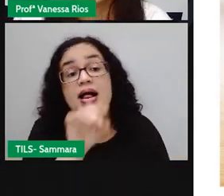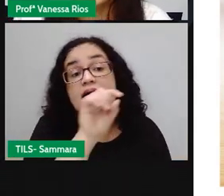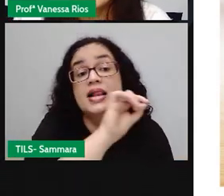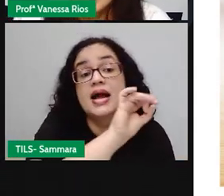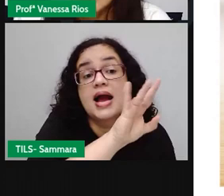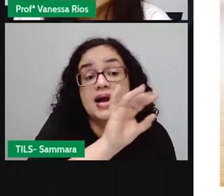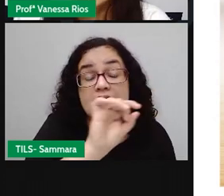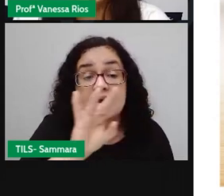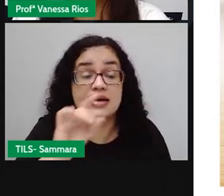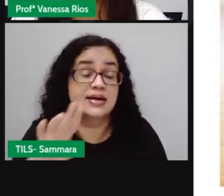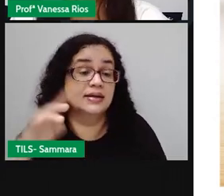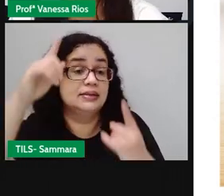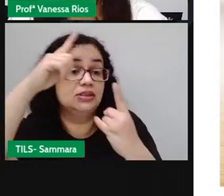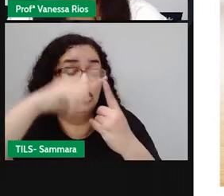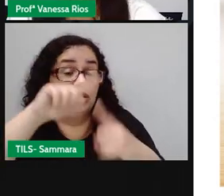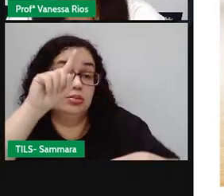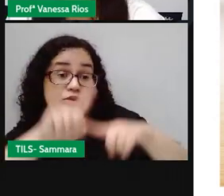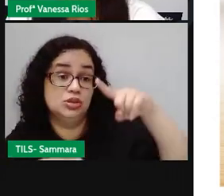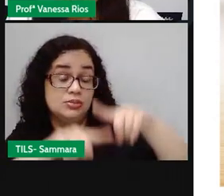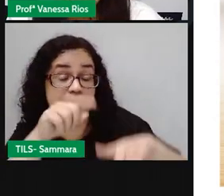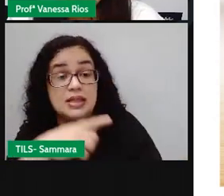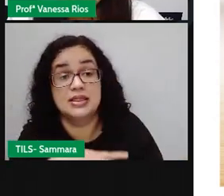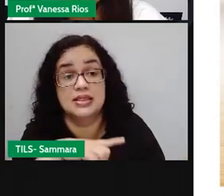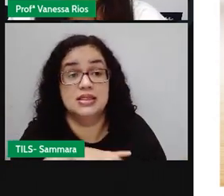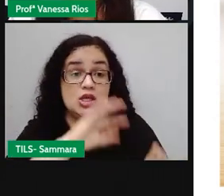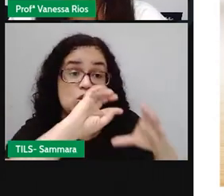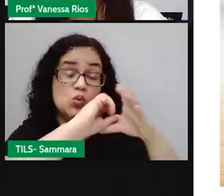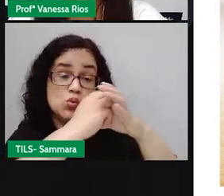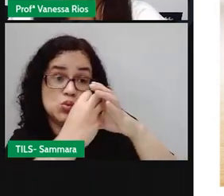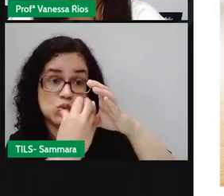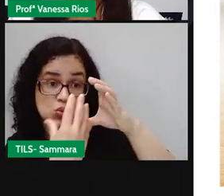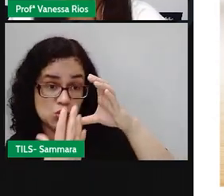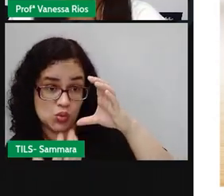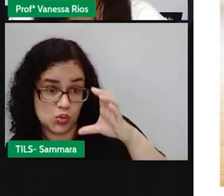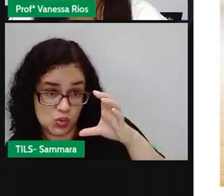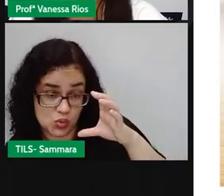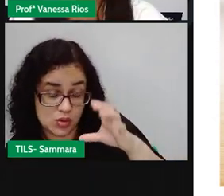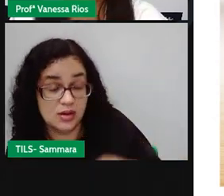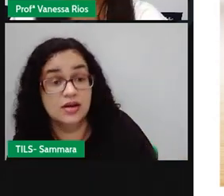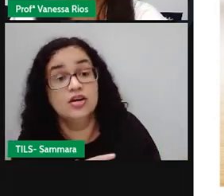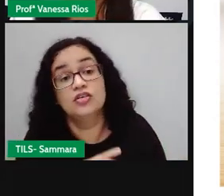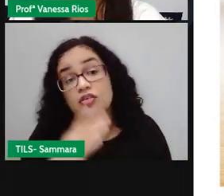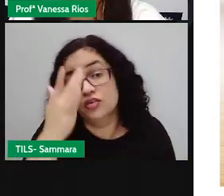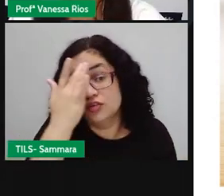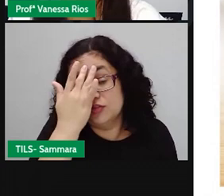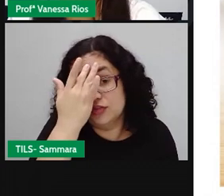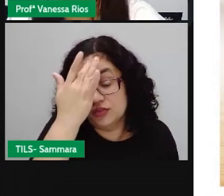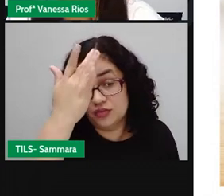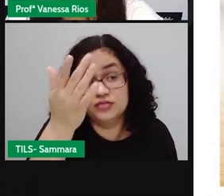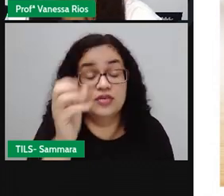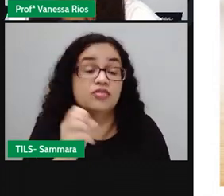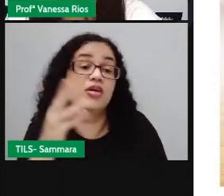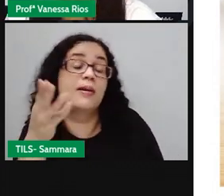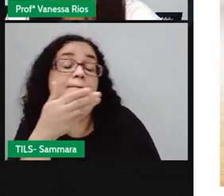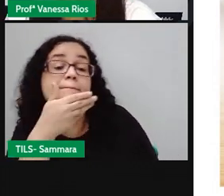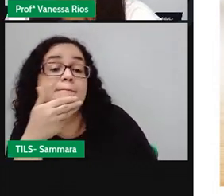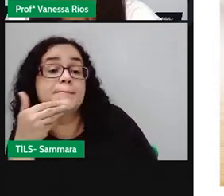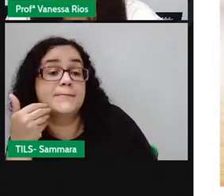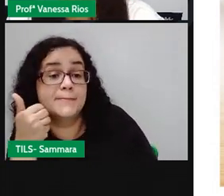tipo de material tem uma característica que vai facilitar ou vai melhorar